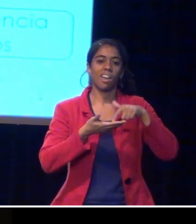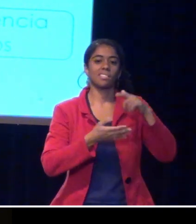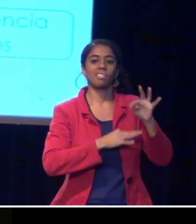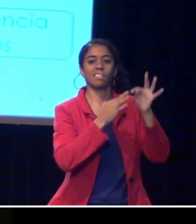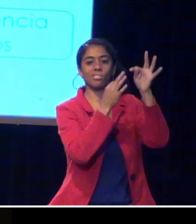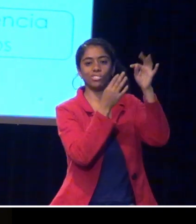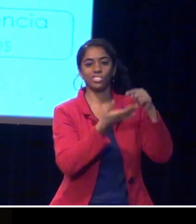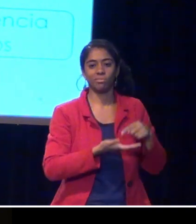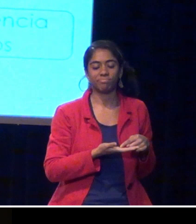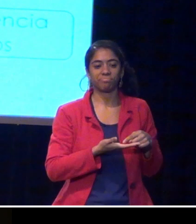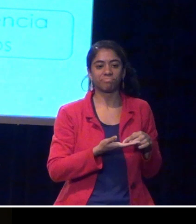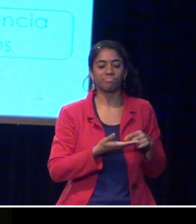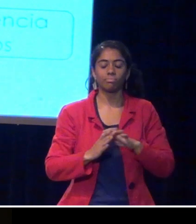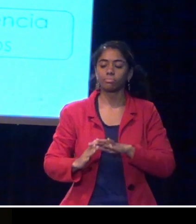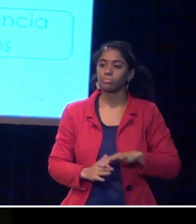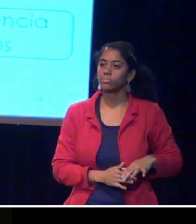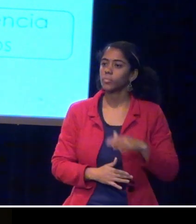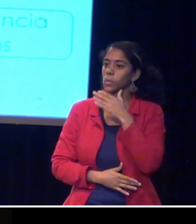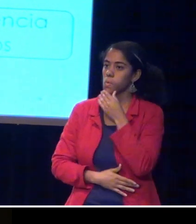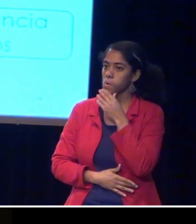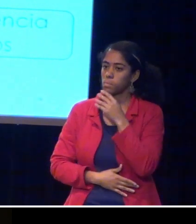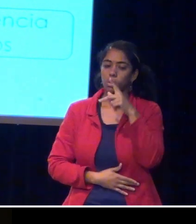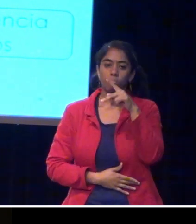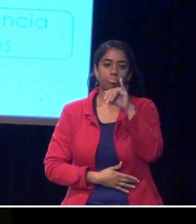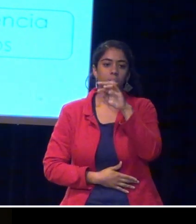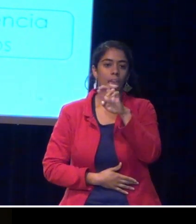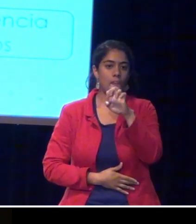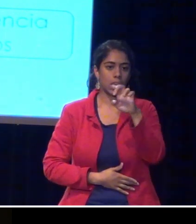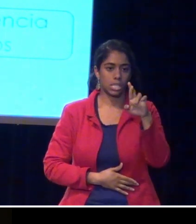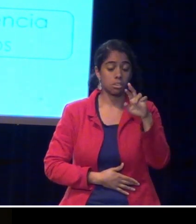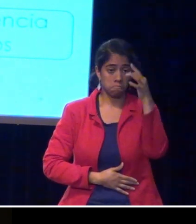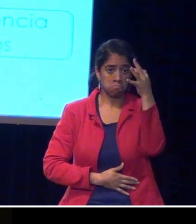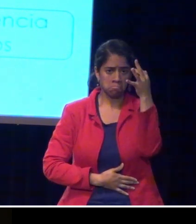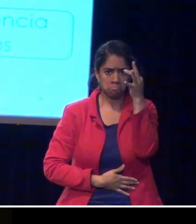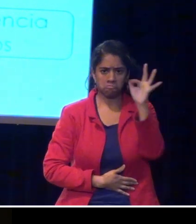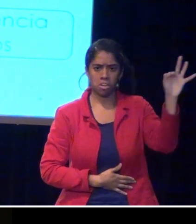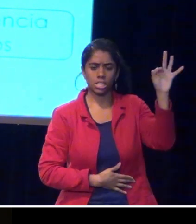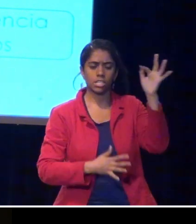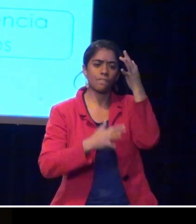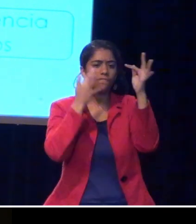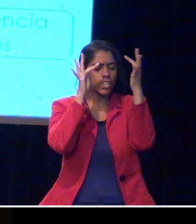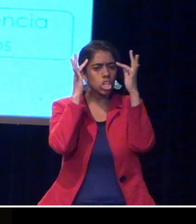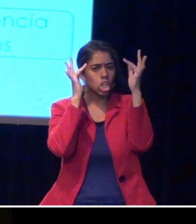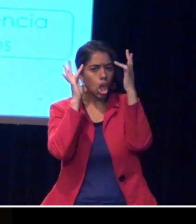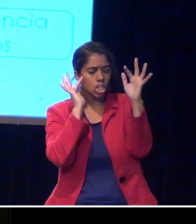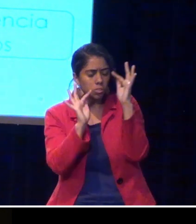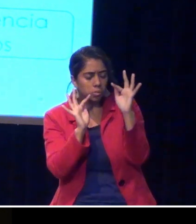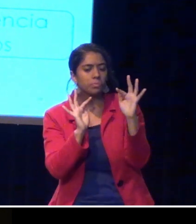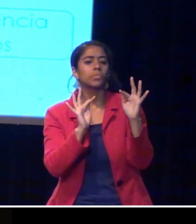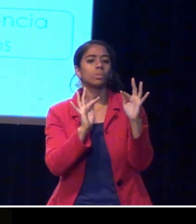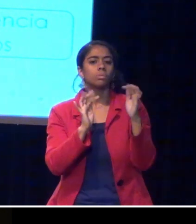Pierre Lévy, né, que é um filósofo francês que trabalha com a questão